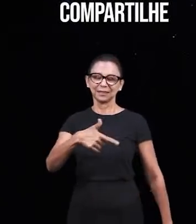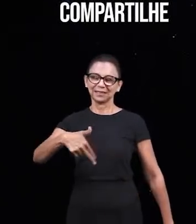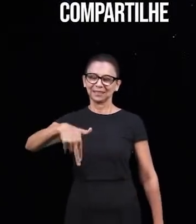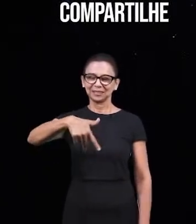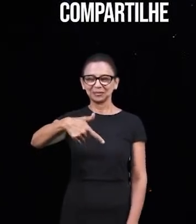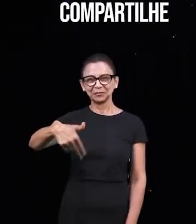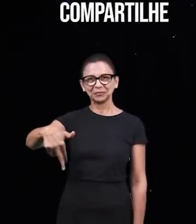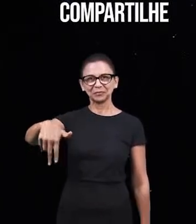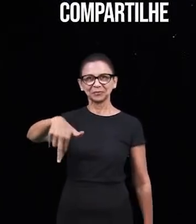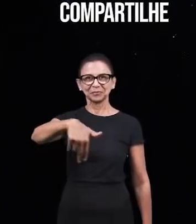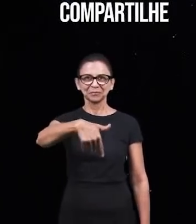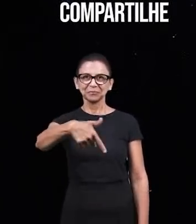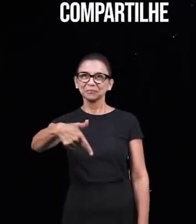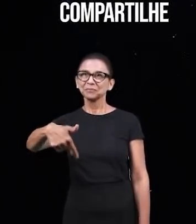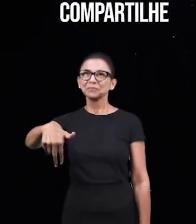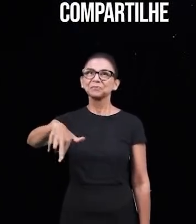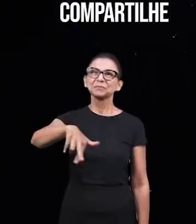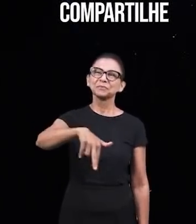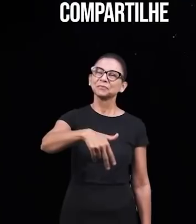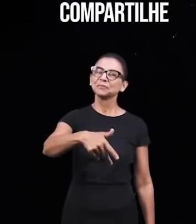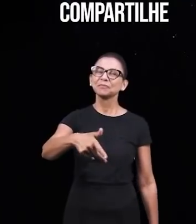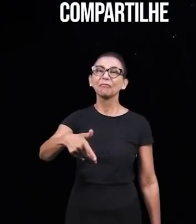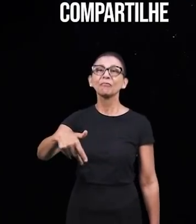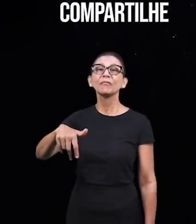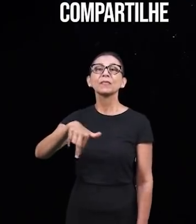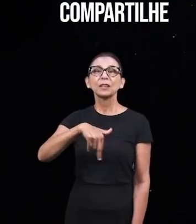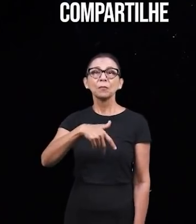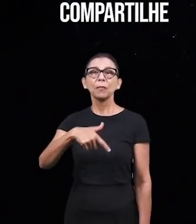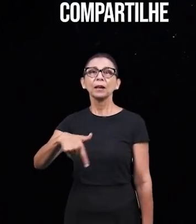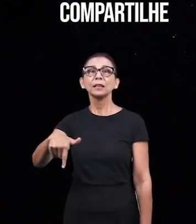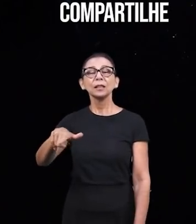pastorear no jardim, para